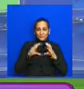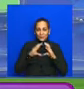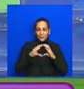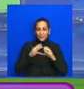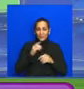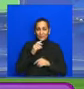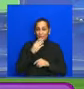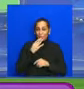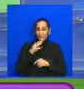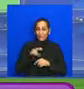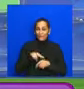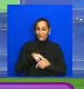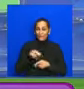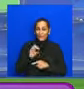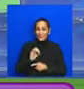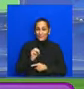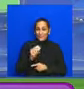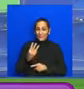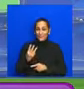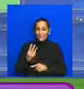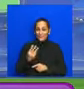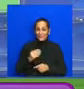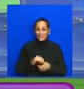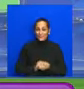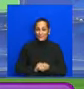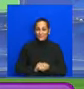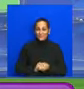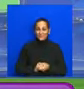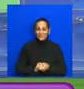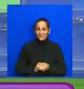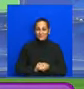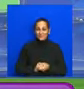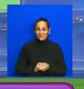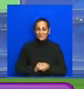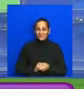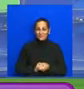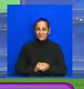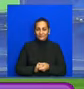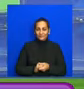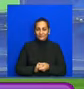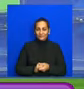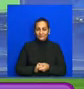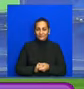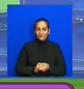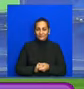Bola verde, número 03. Verde, 03.